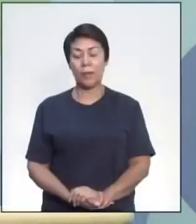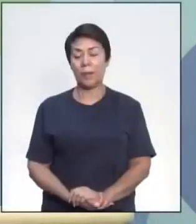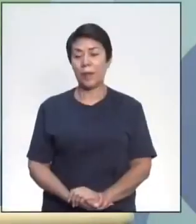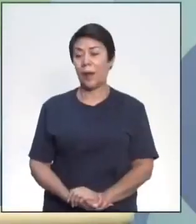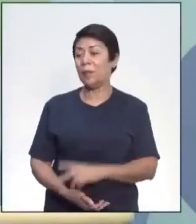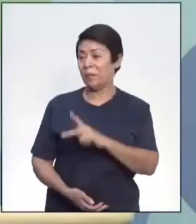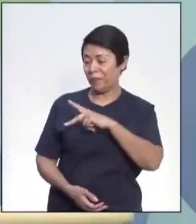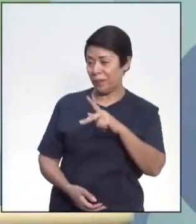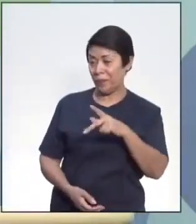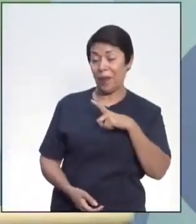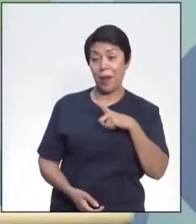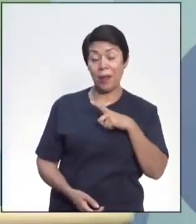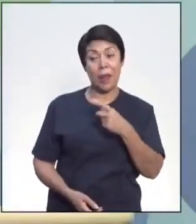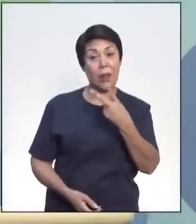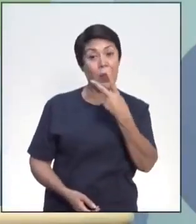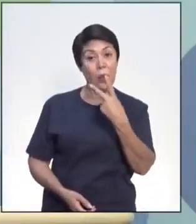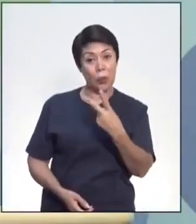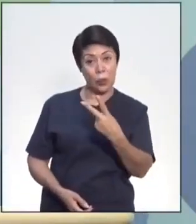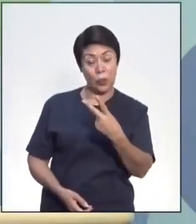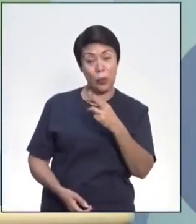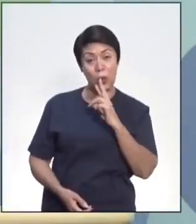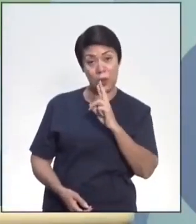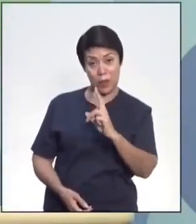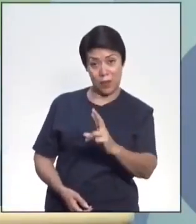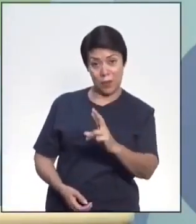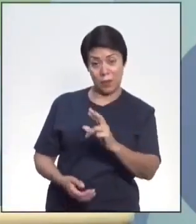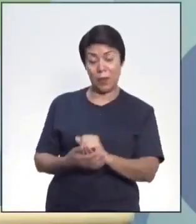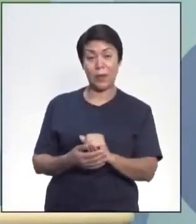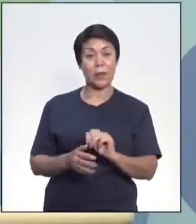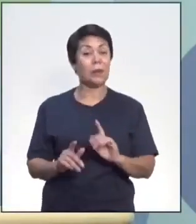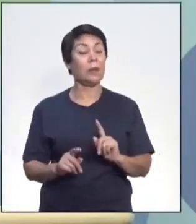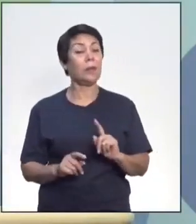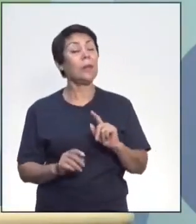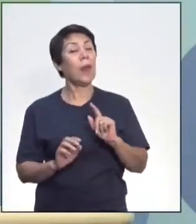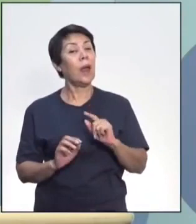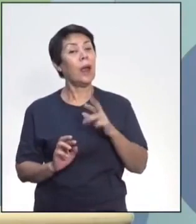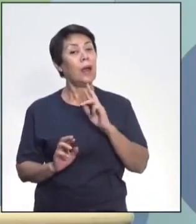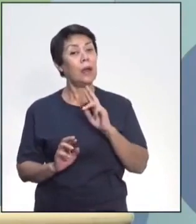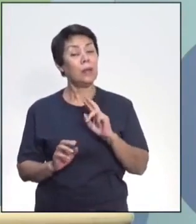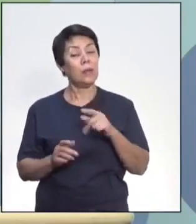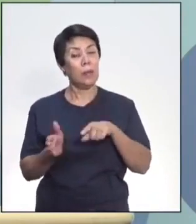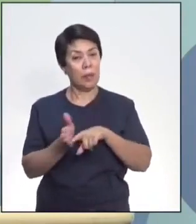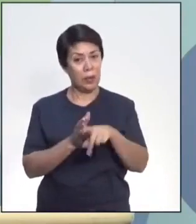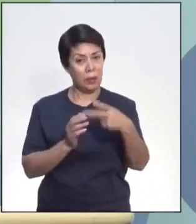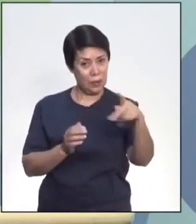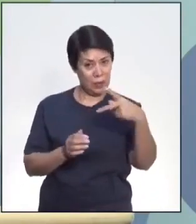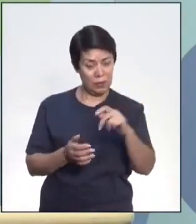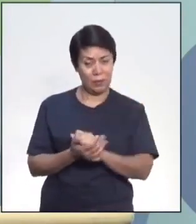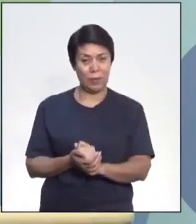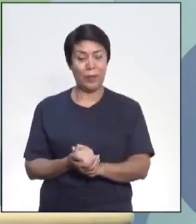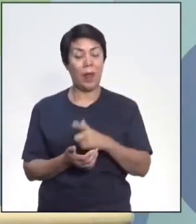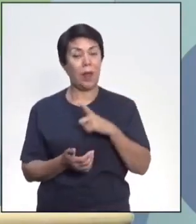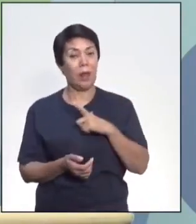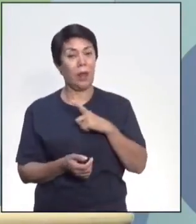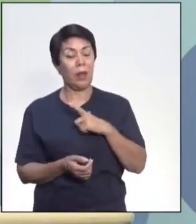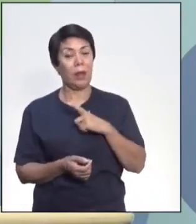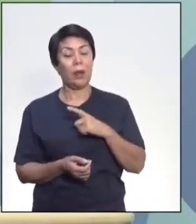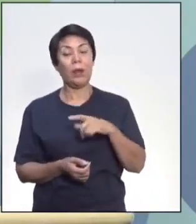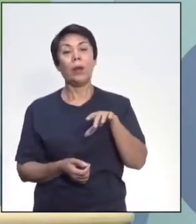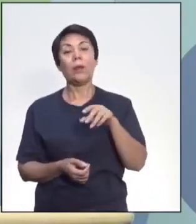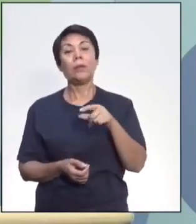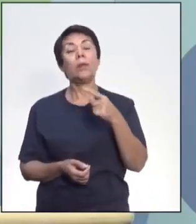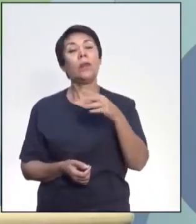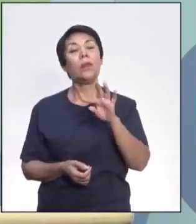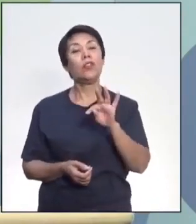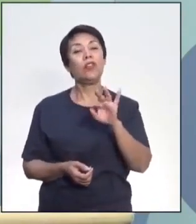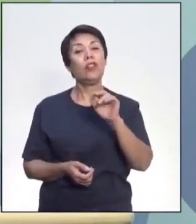Professora Simone, nós temos aqui 2 tipos de resposta, na verdade, para essa questão. Então, nós temos, por exemplo, o Tiago,